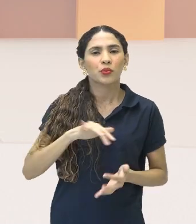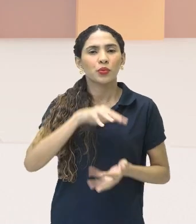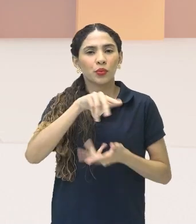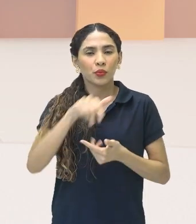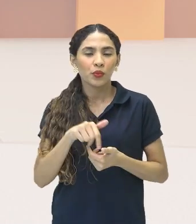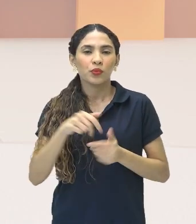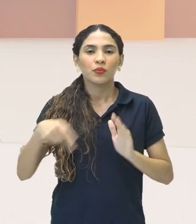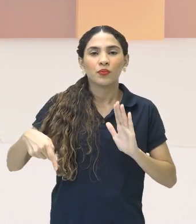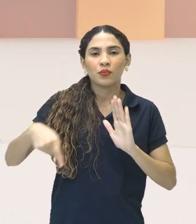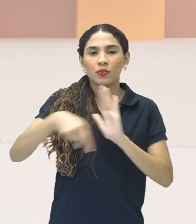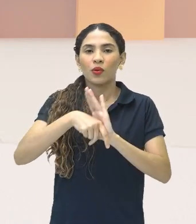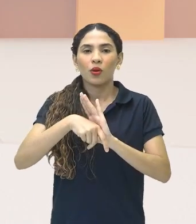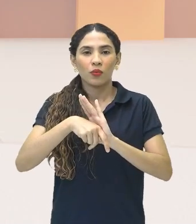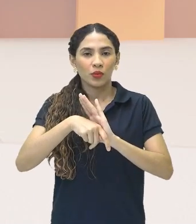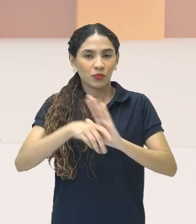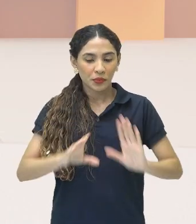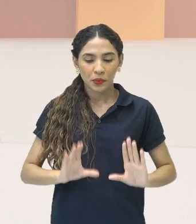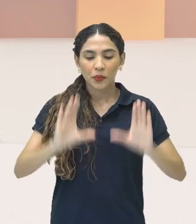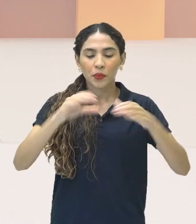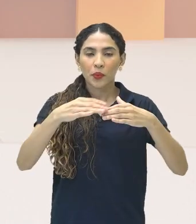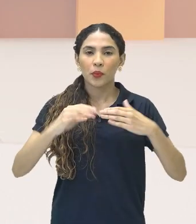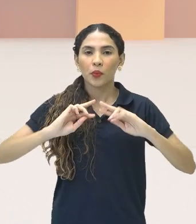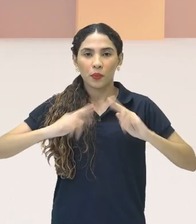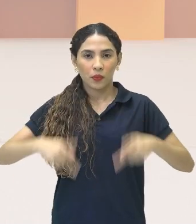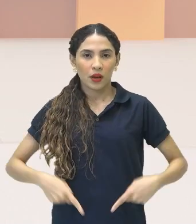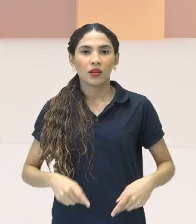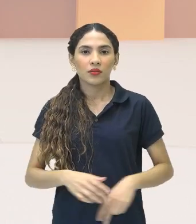que pertencem a uma espécie humana,